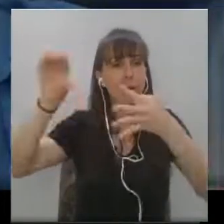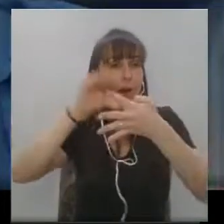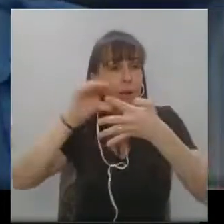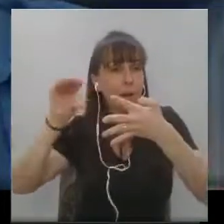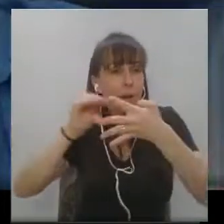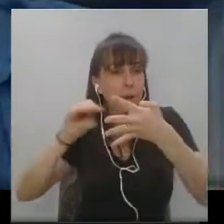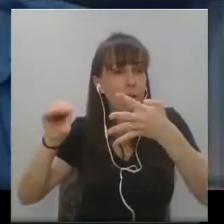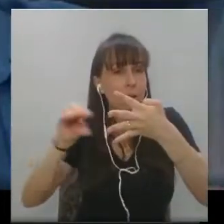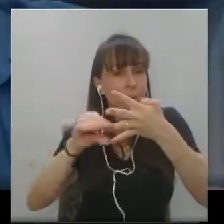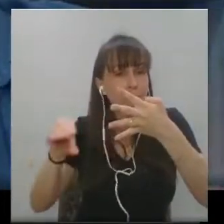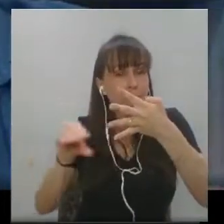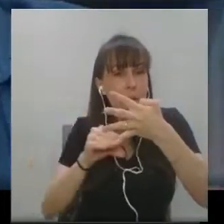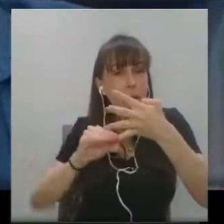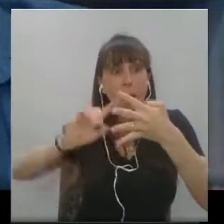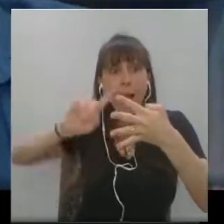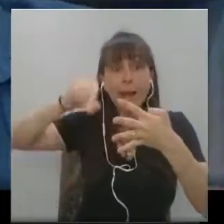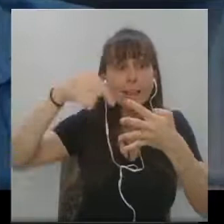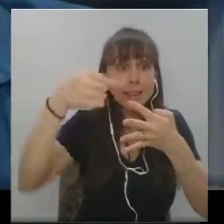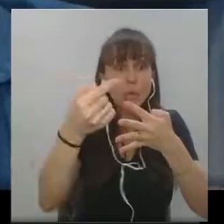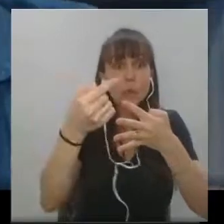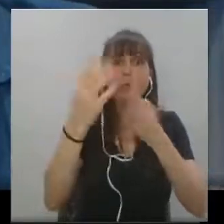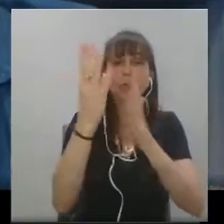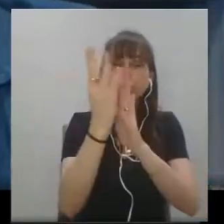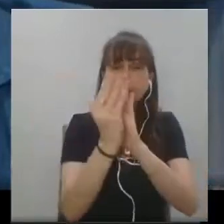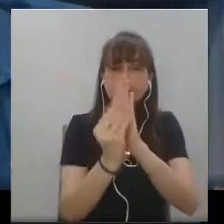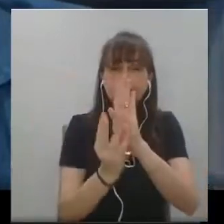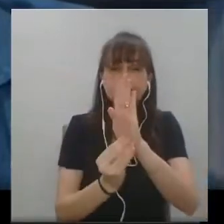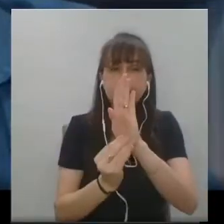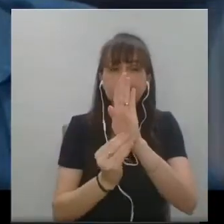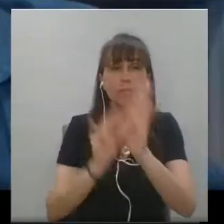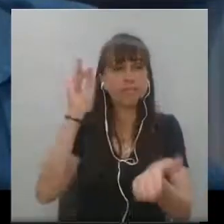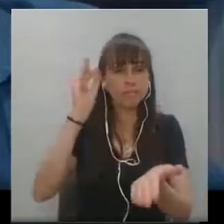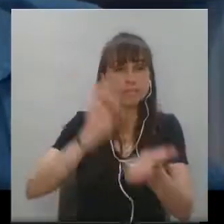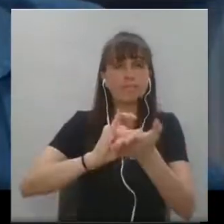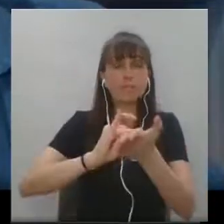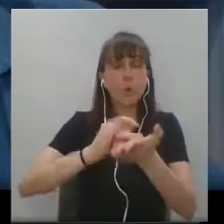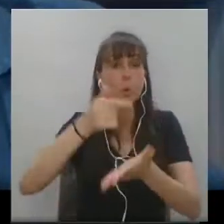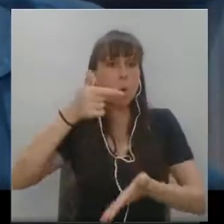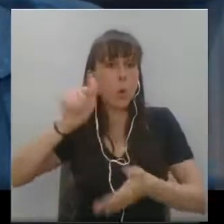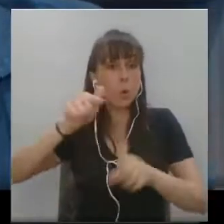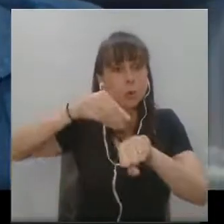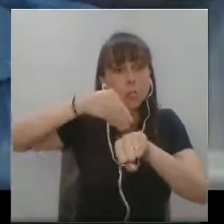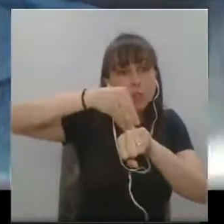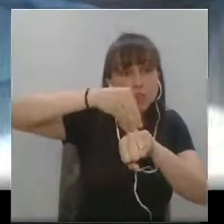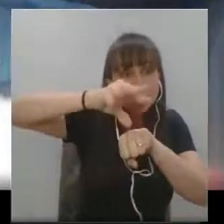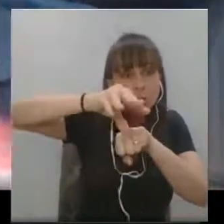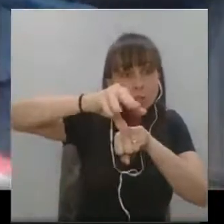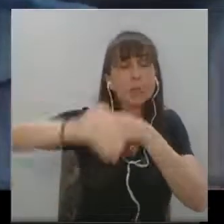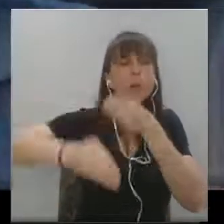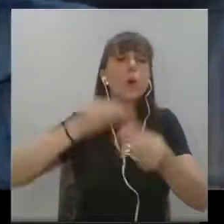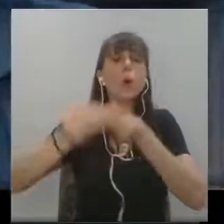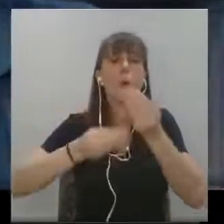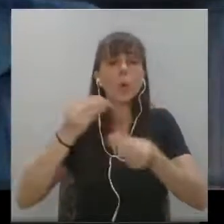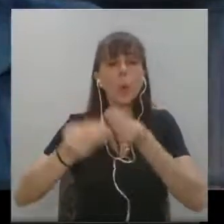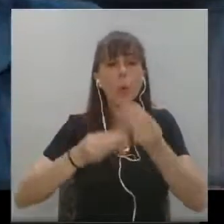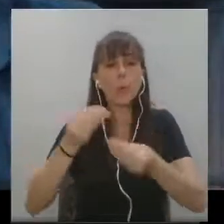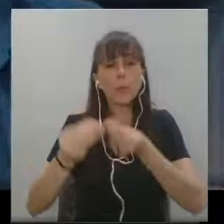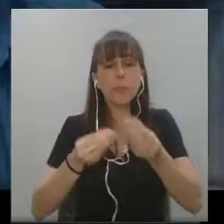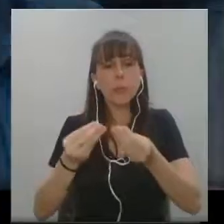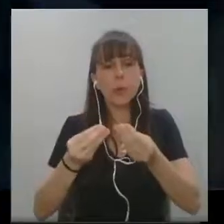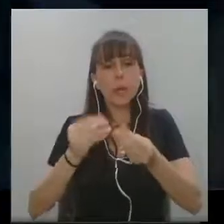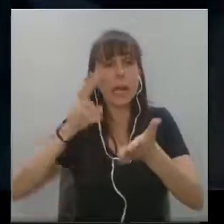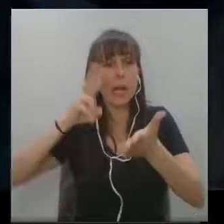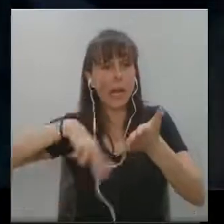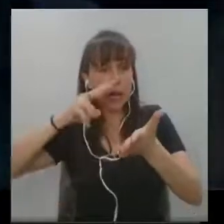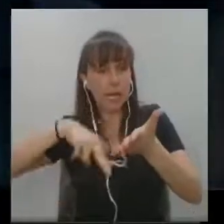verifica o conteúdo propriamente. Então, essa é uma obra. Outra dica que eu posso dar também é o Como Educar Sua Mente, o guia para ler e entender os